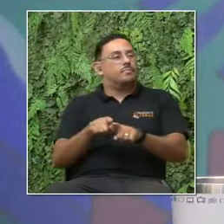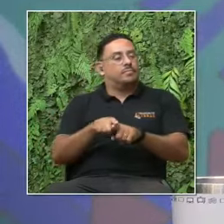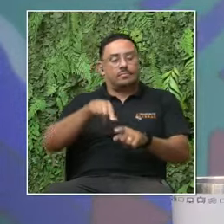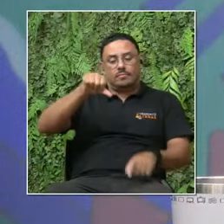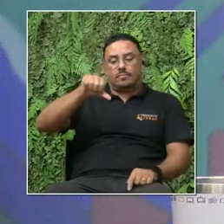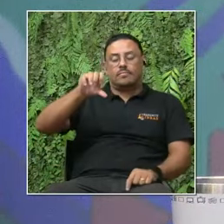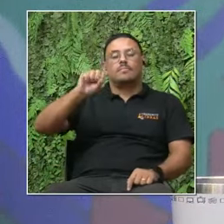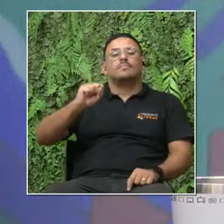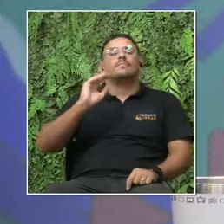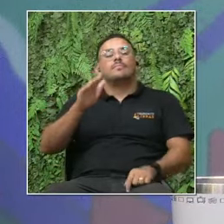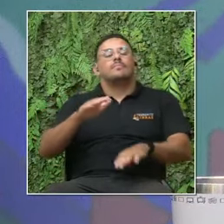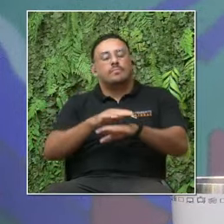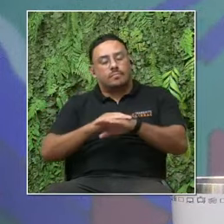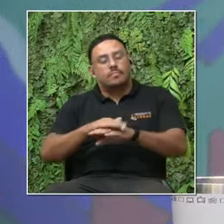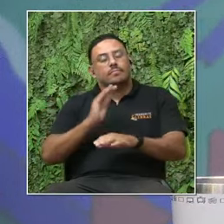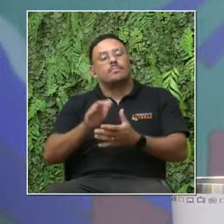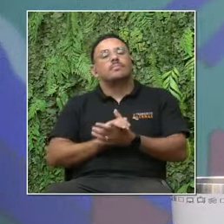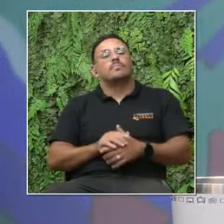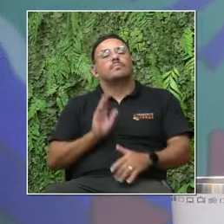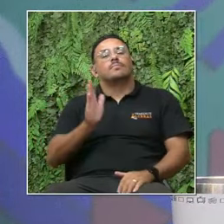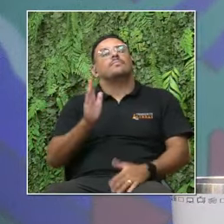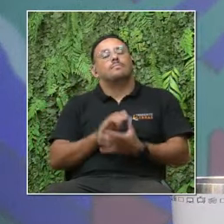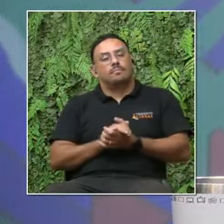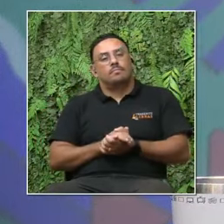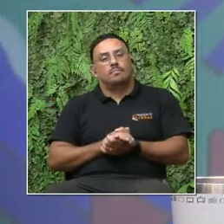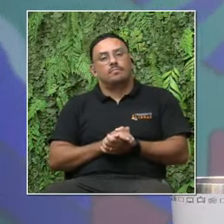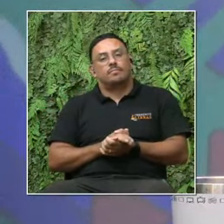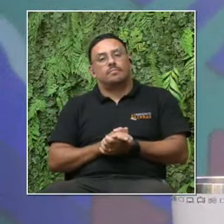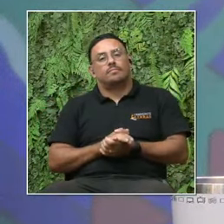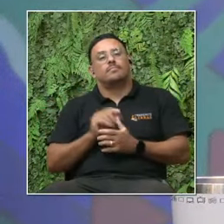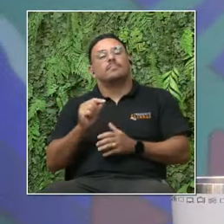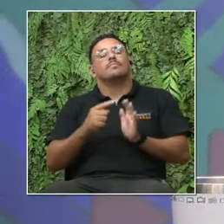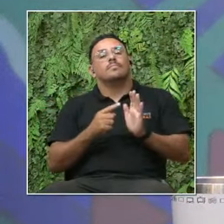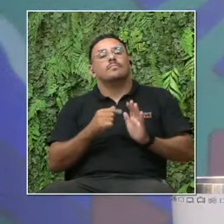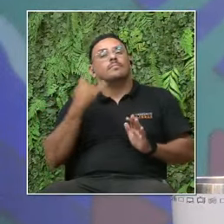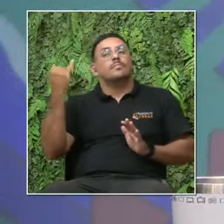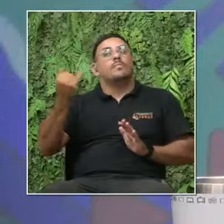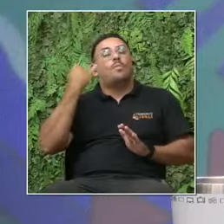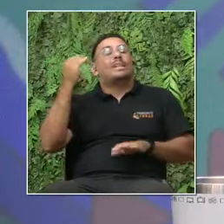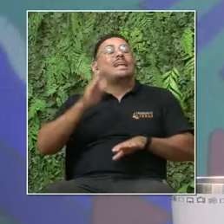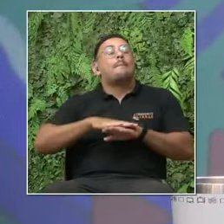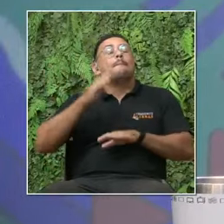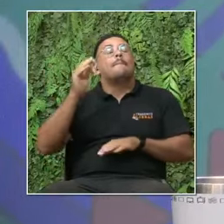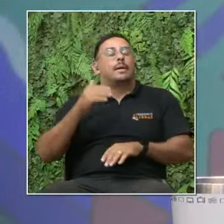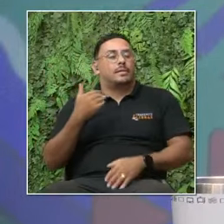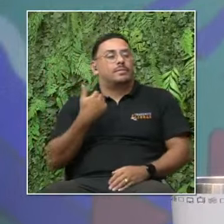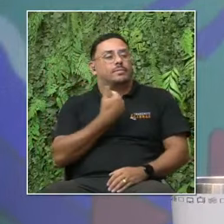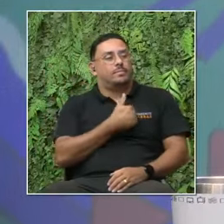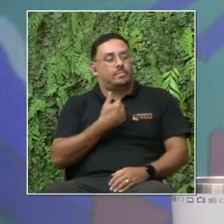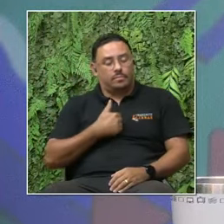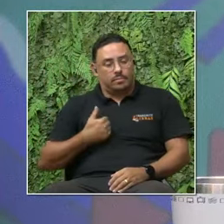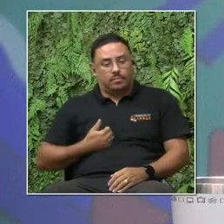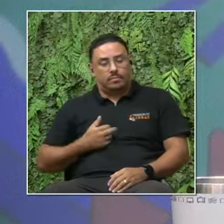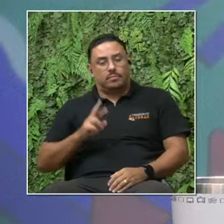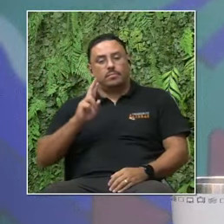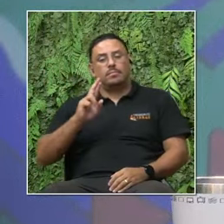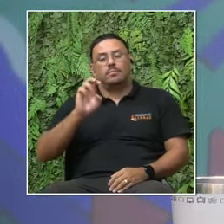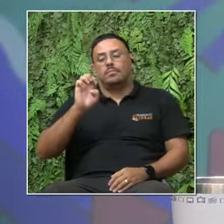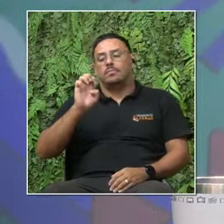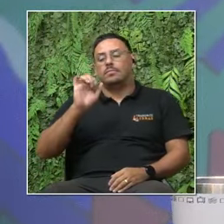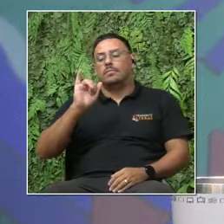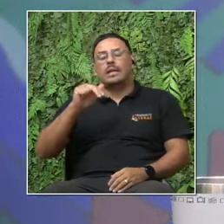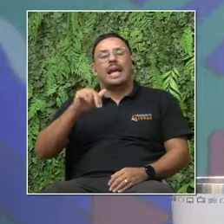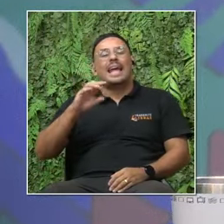chegou a conversar sobre isso alguma vez diz assim o símbolo do Atlético é o Reinaldo mas